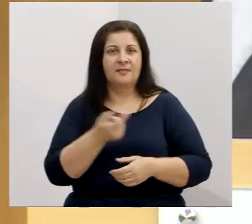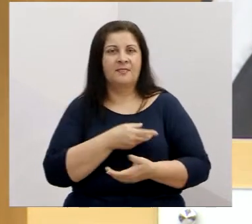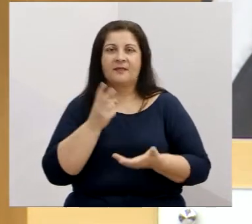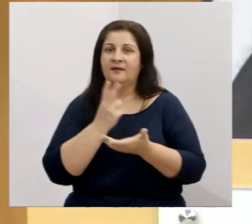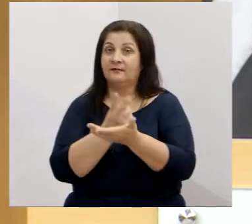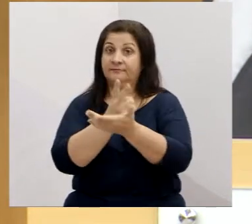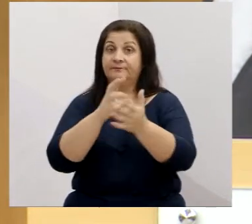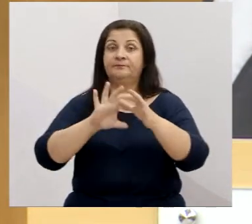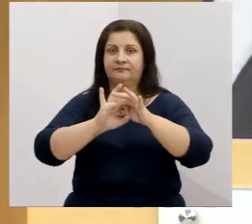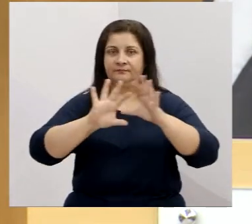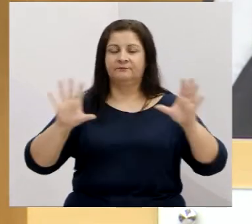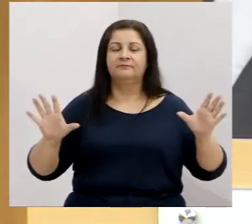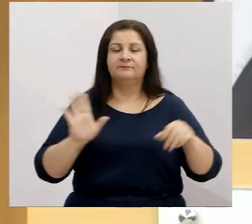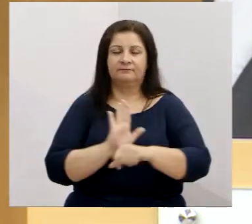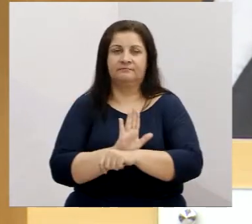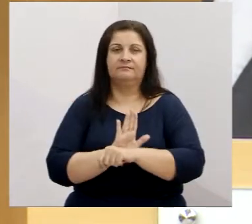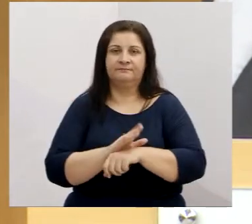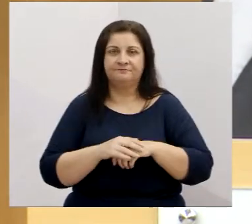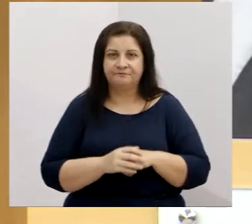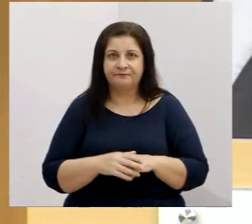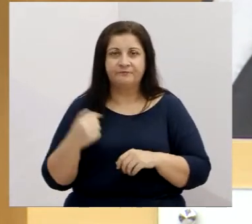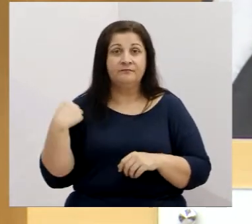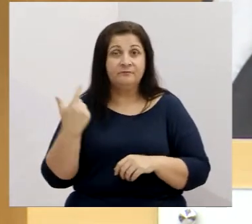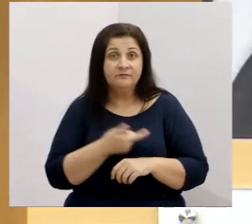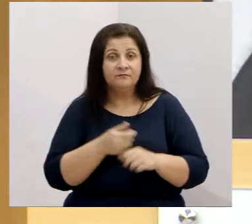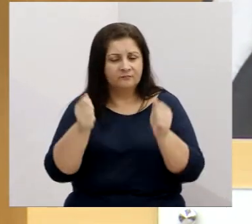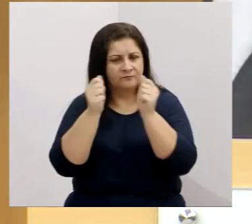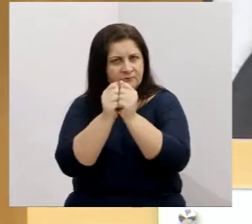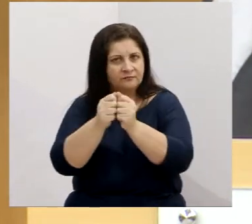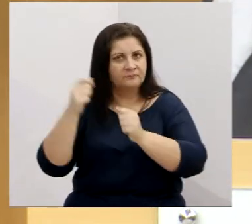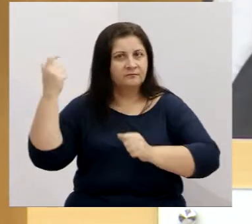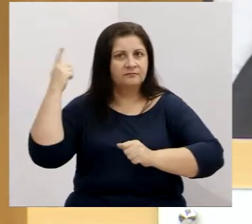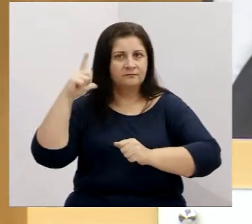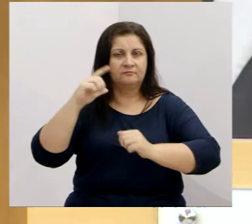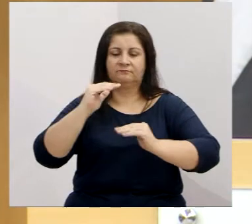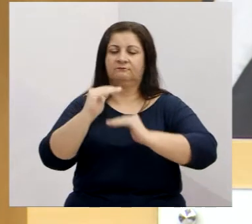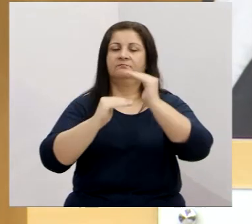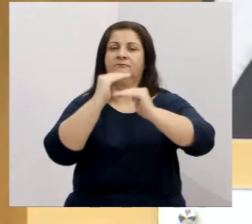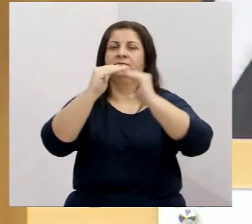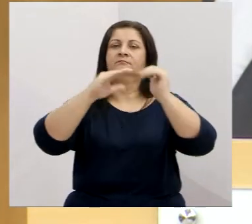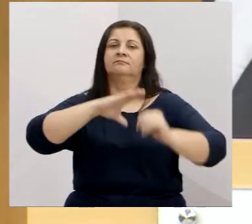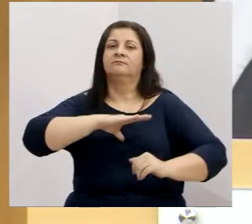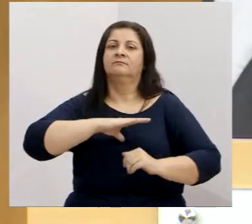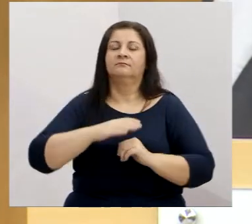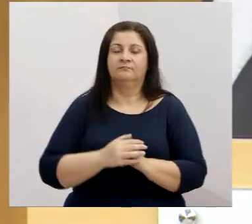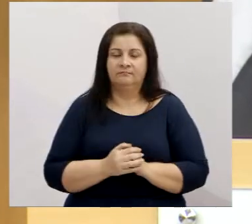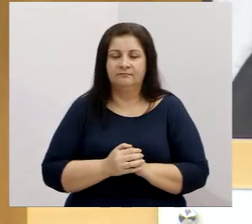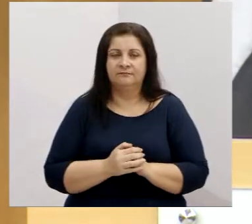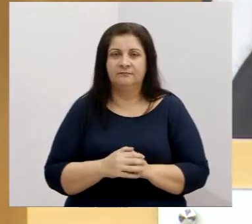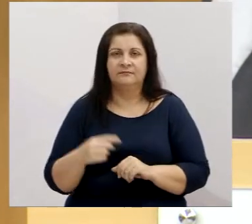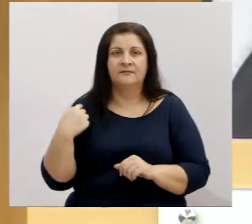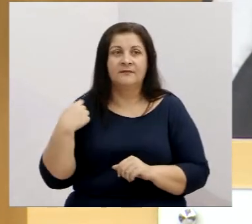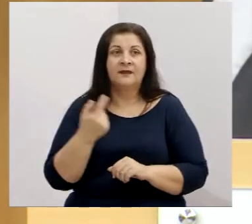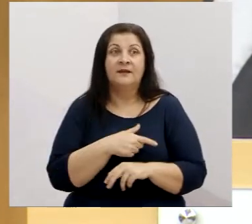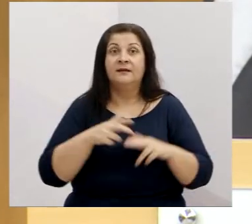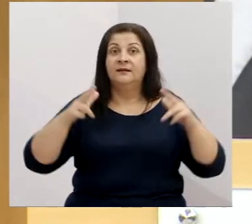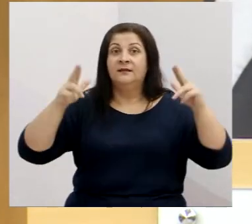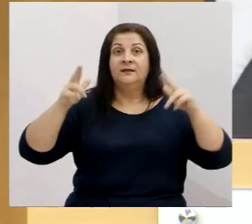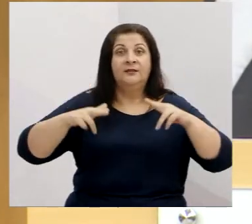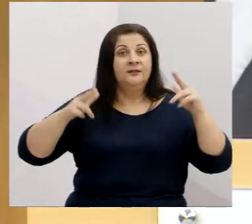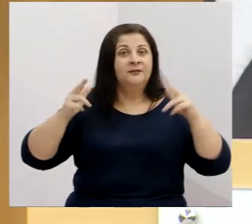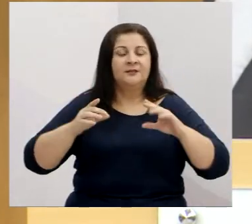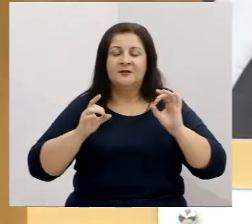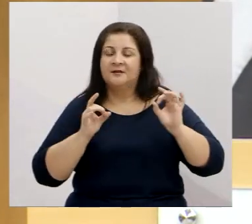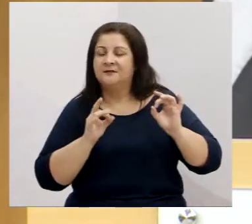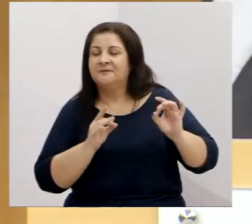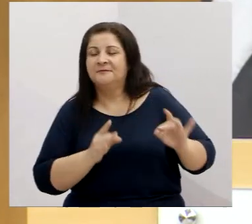sempre à disposição para que a gente possa construir juntas uma cidade melhor para todos nós e que a gente realmente não perca aquela